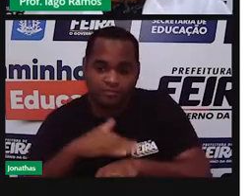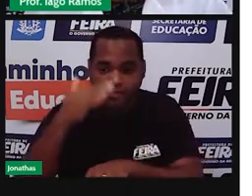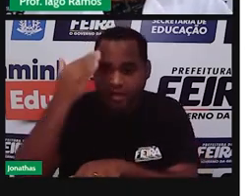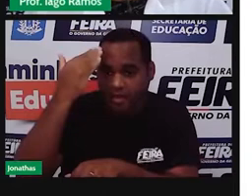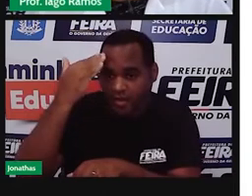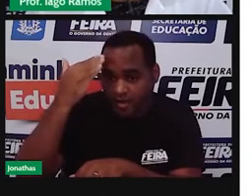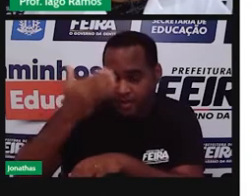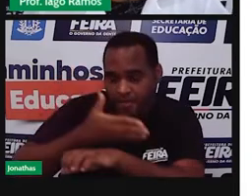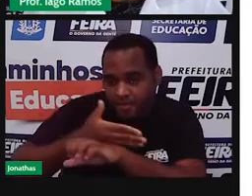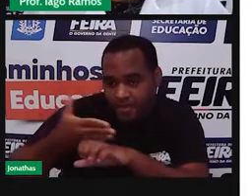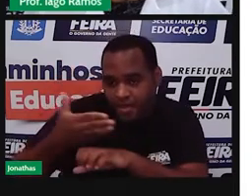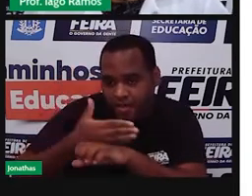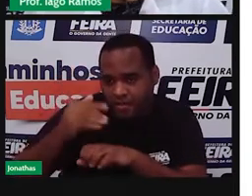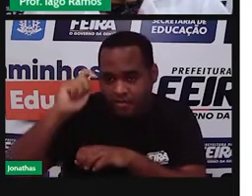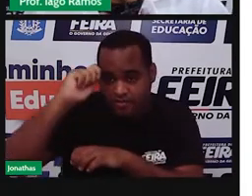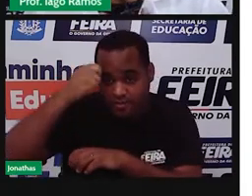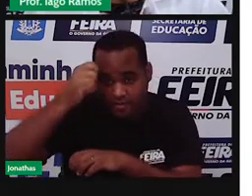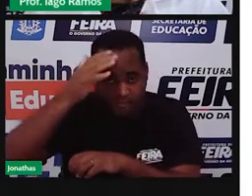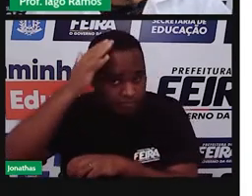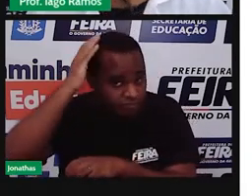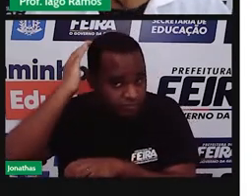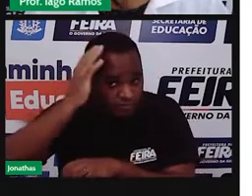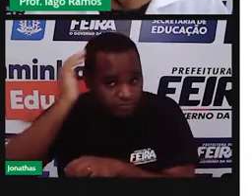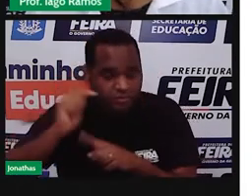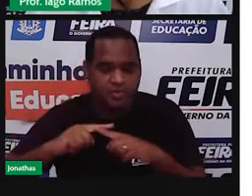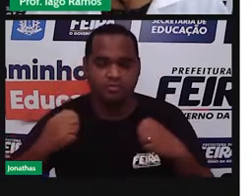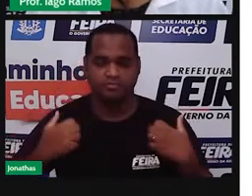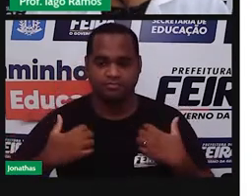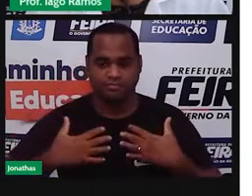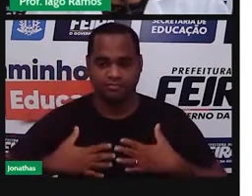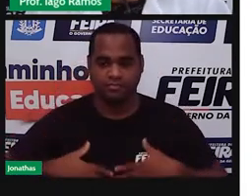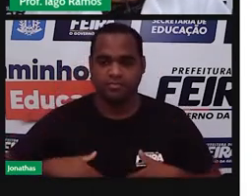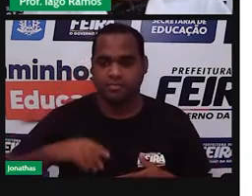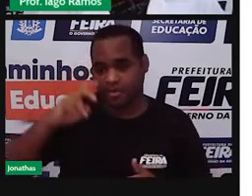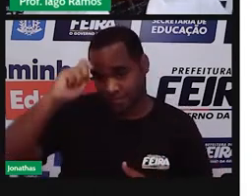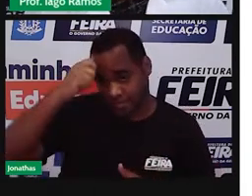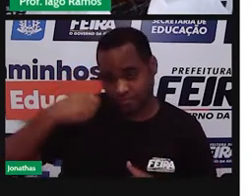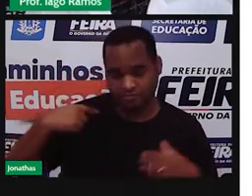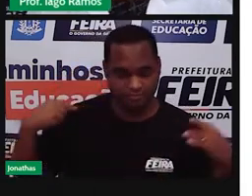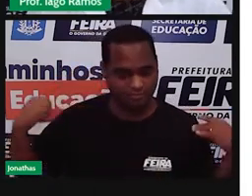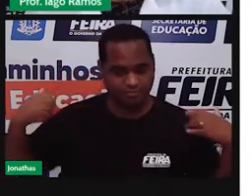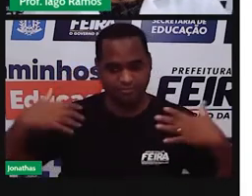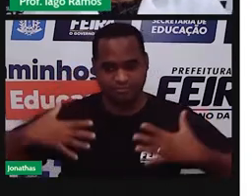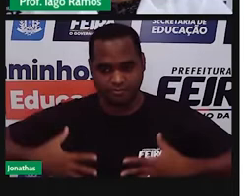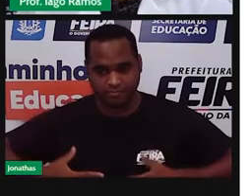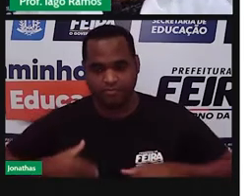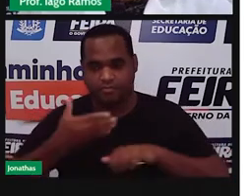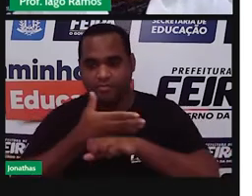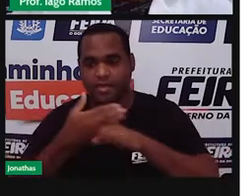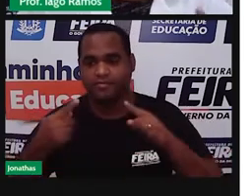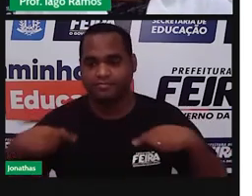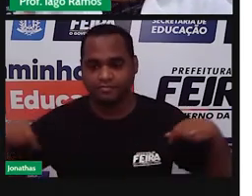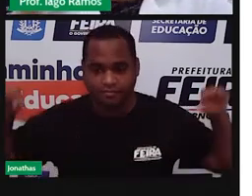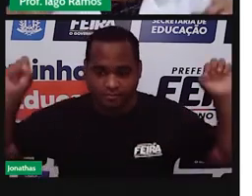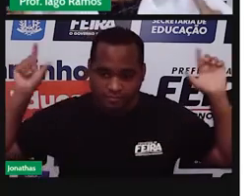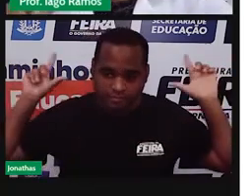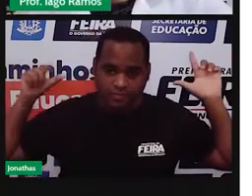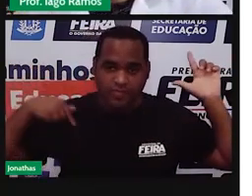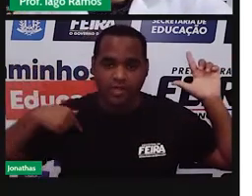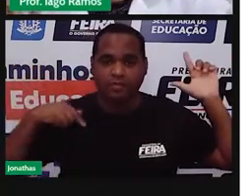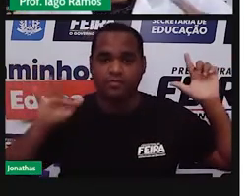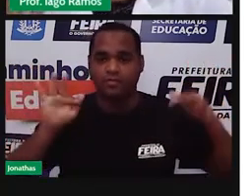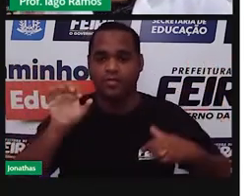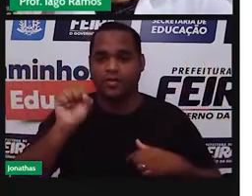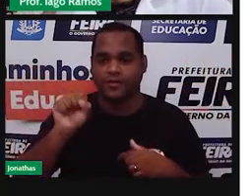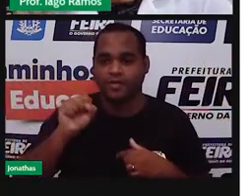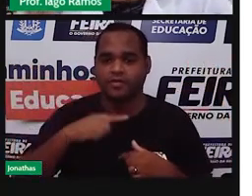preto, estou vestido aqui com uma camisa preta e por cima um jaleco branco. Atrás de mim, cartaz da nossa Secretaria